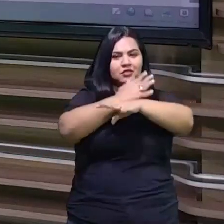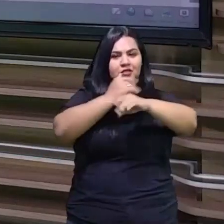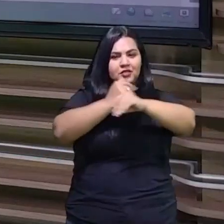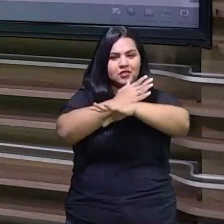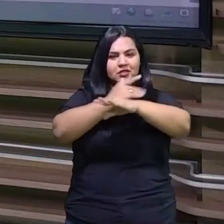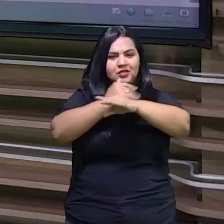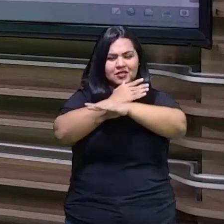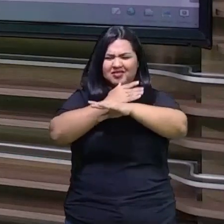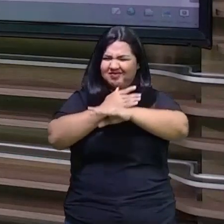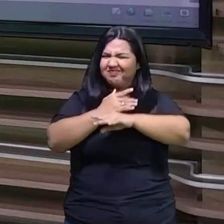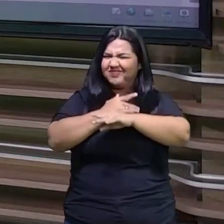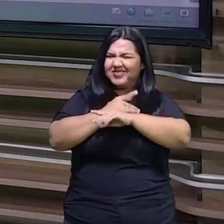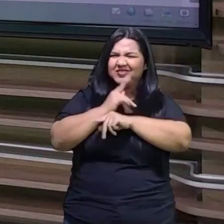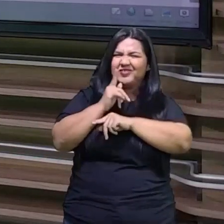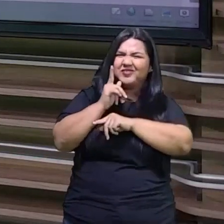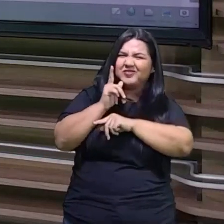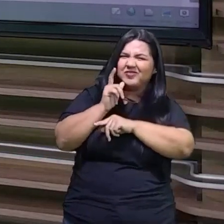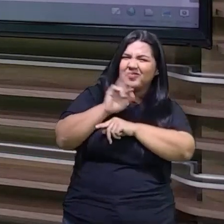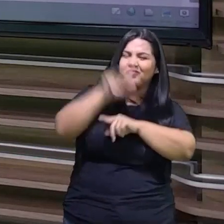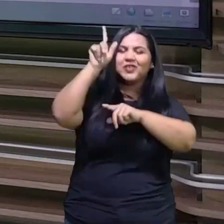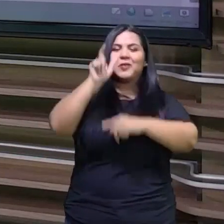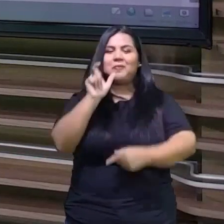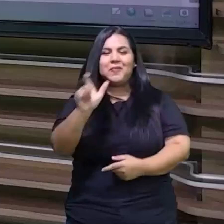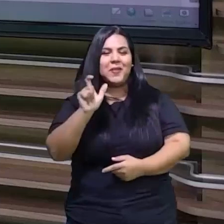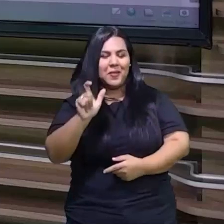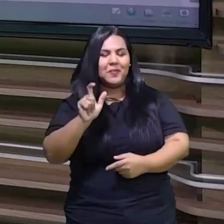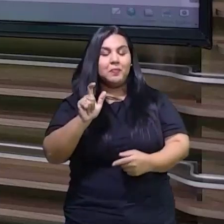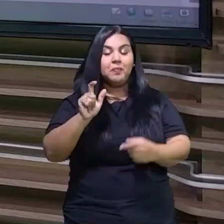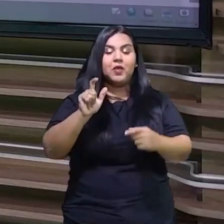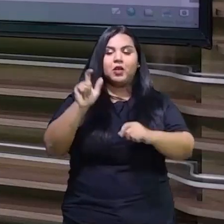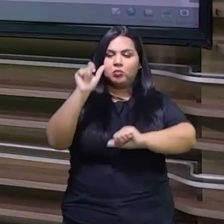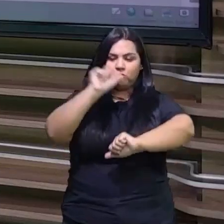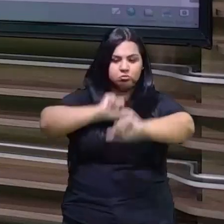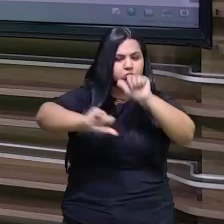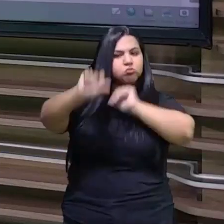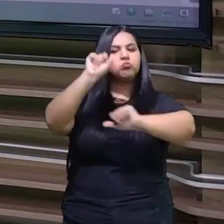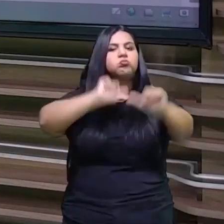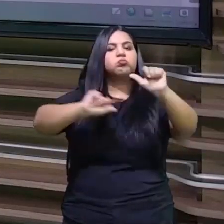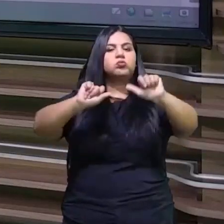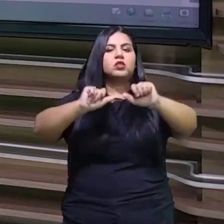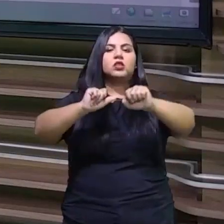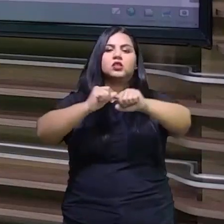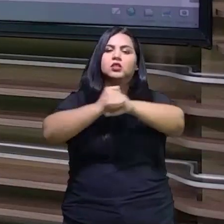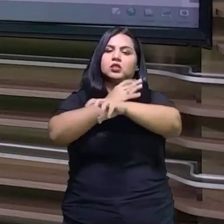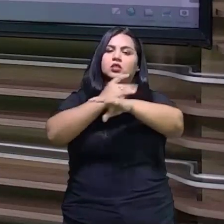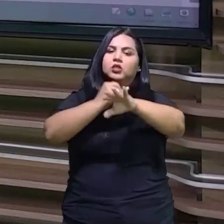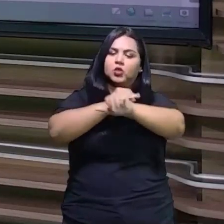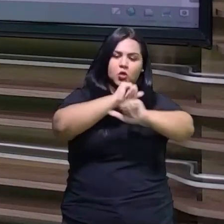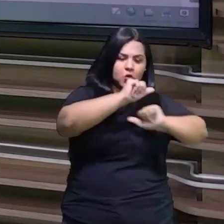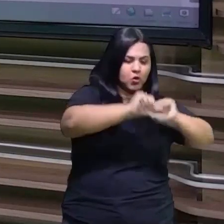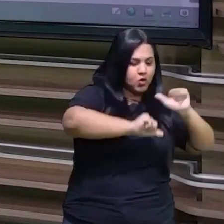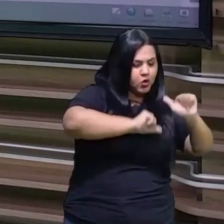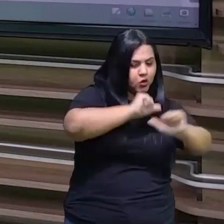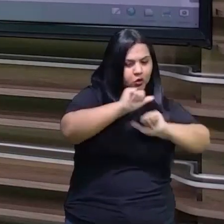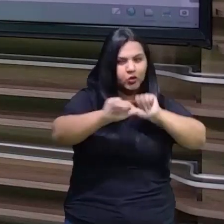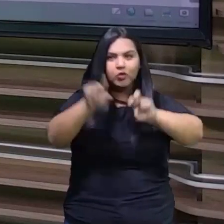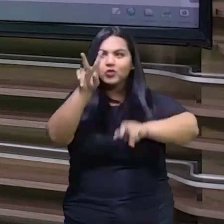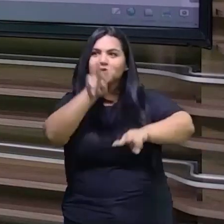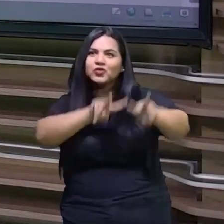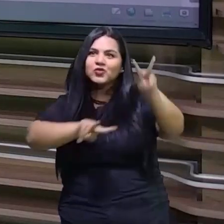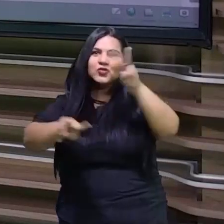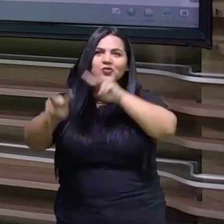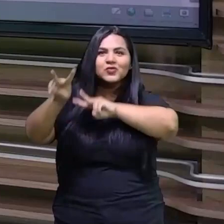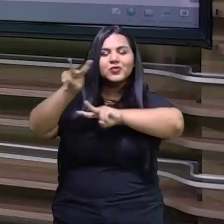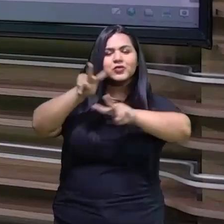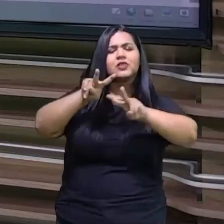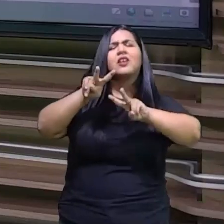urbanísticas. Até me enrolei para falar aqui porque é uma palavra difícil. Mas trouxe todas essas mudanças que foram mudando o nosso visual.